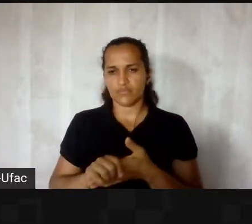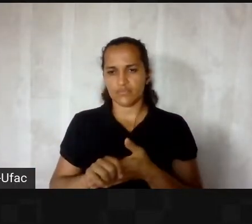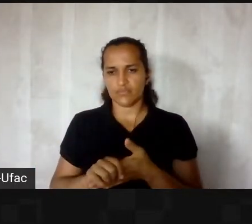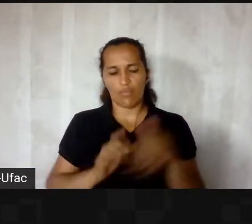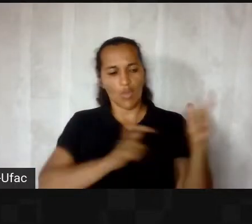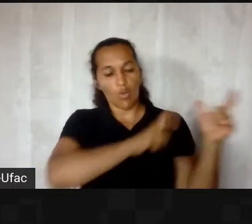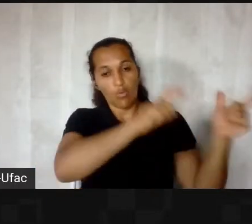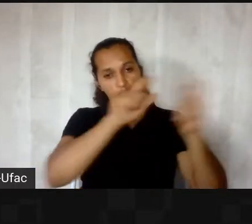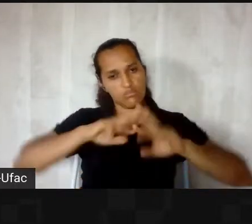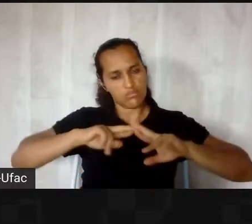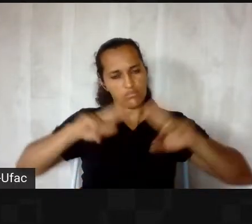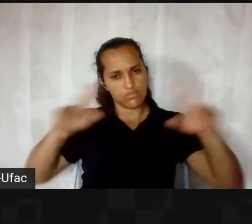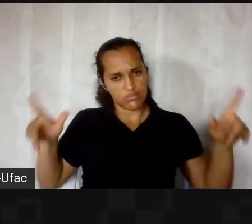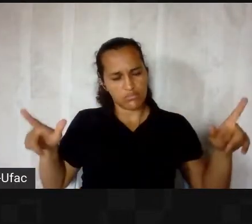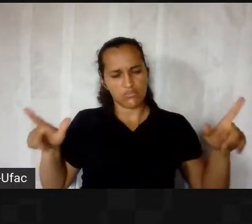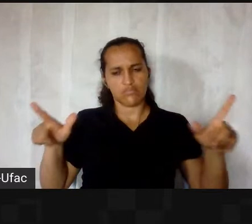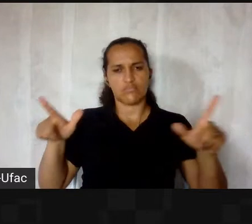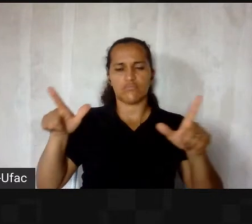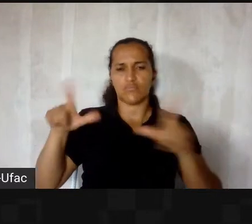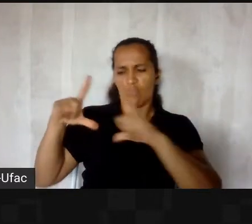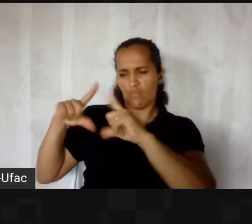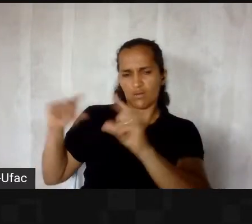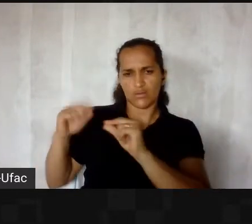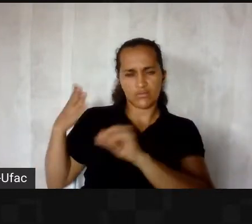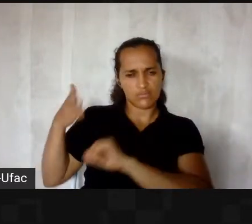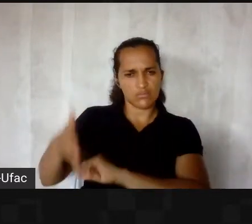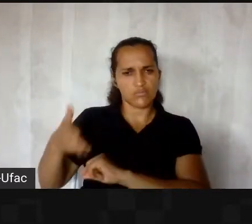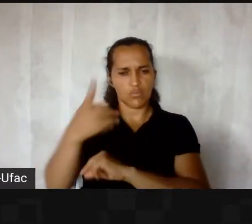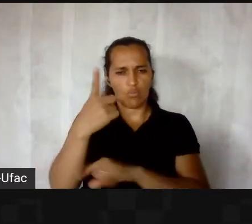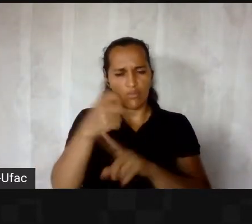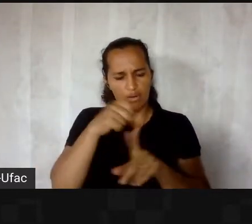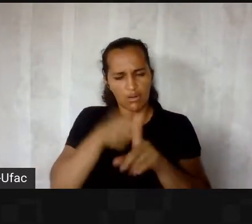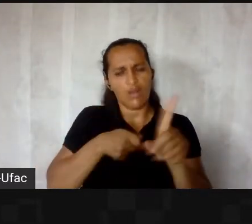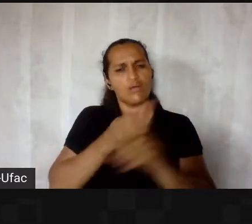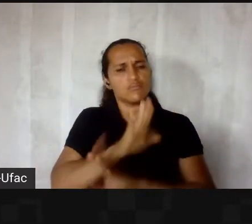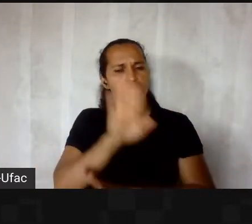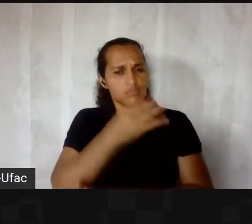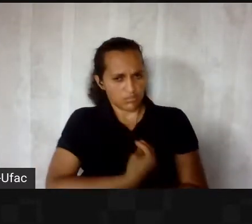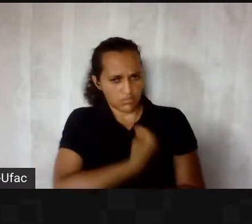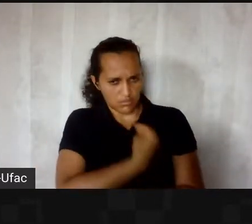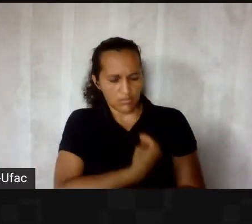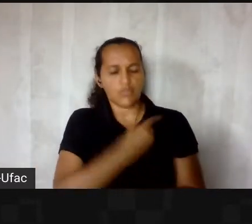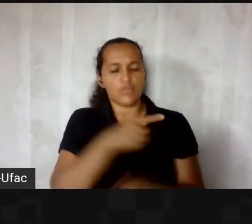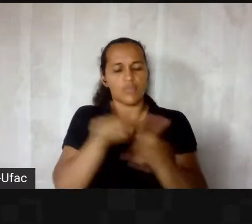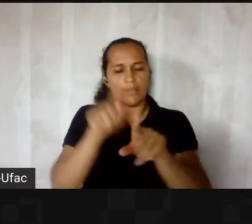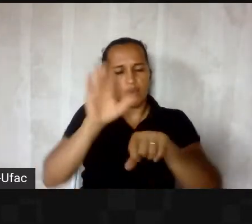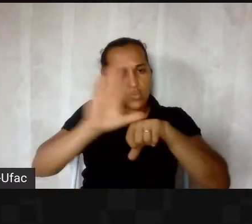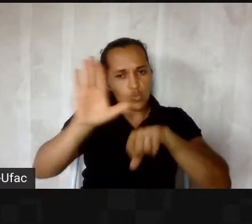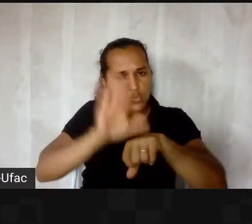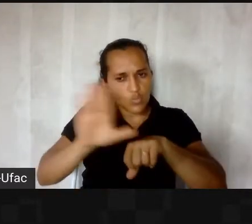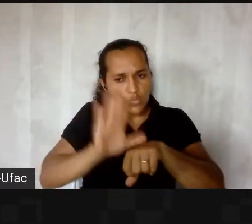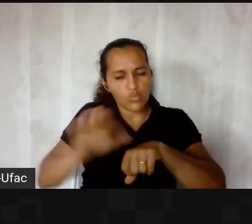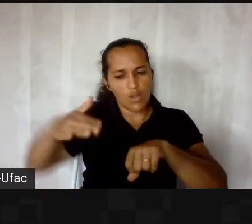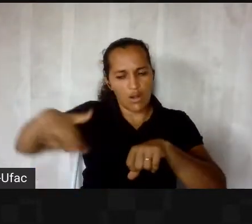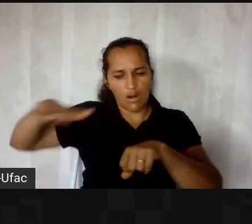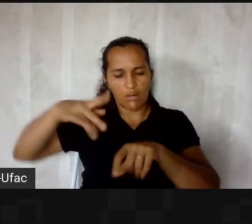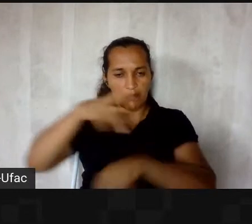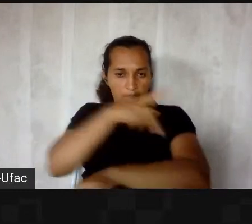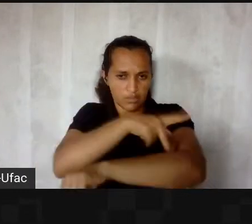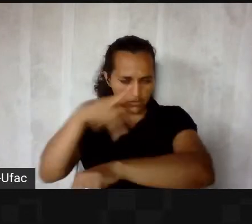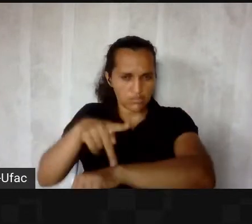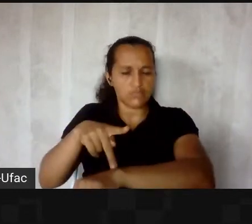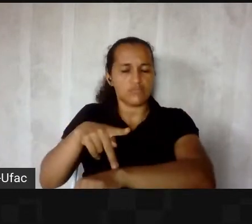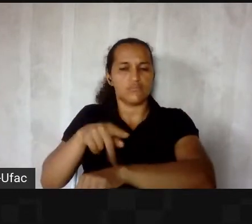diferentes, como em Brasília, ficamos um mês e quase dois meses em Brasília, fazendo o curso, principalmente na área pedagógica,